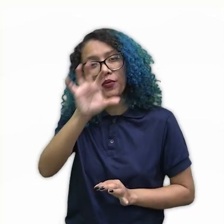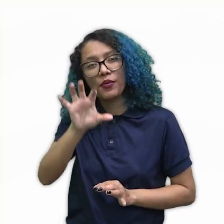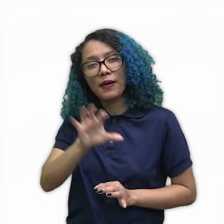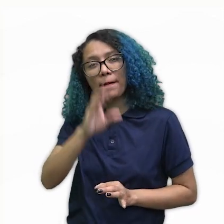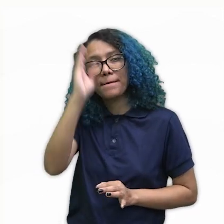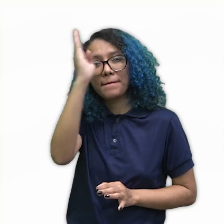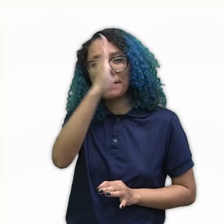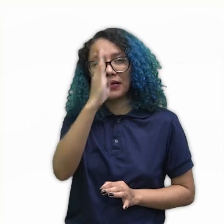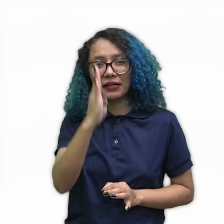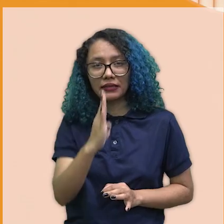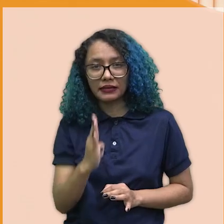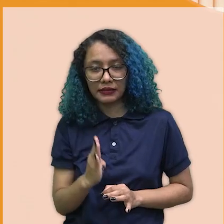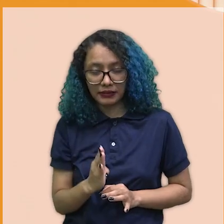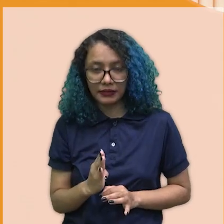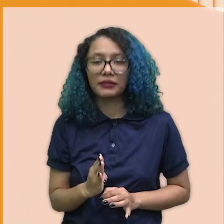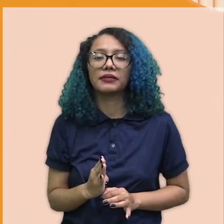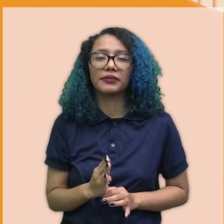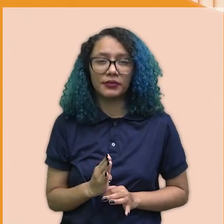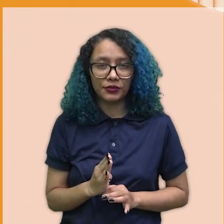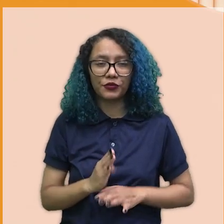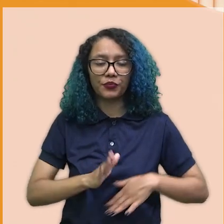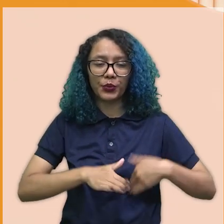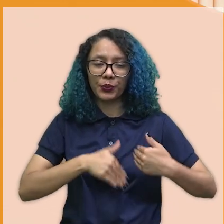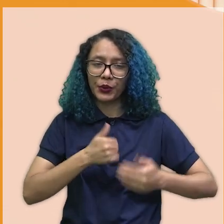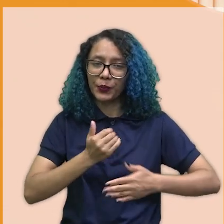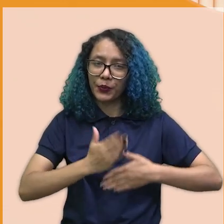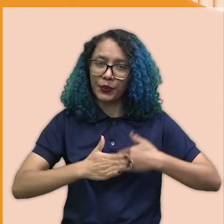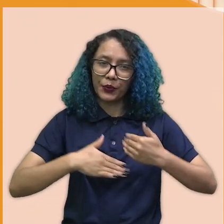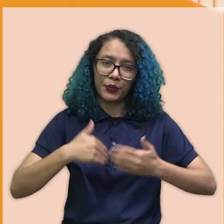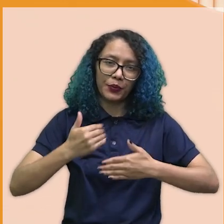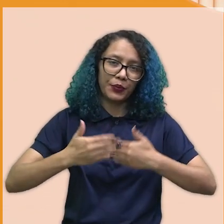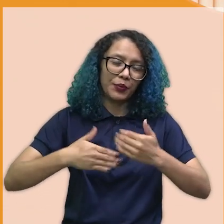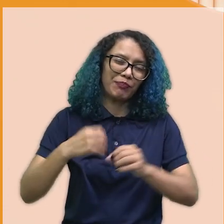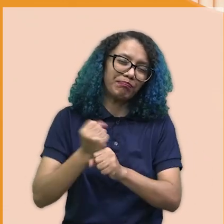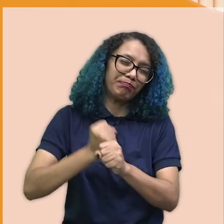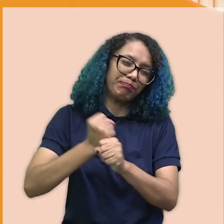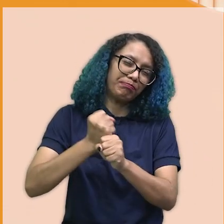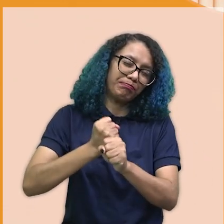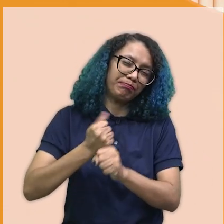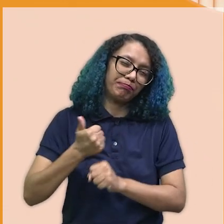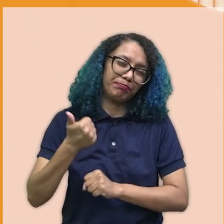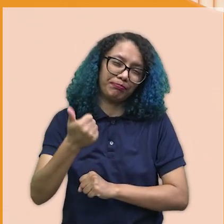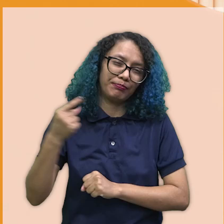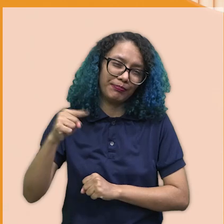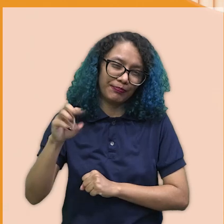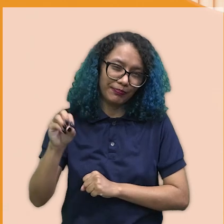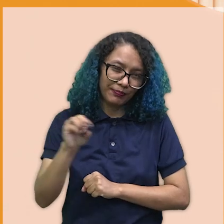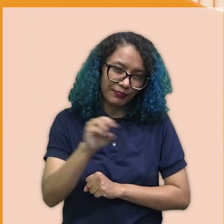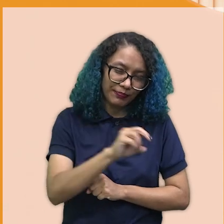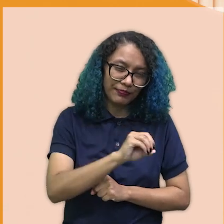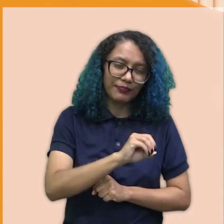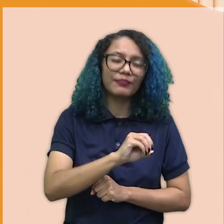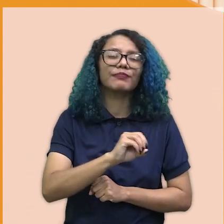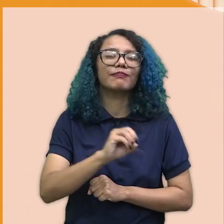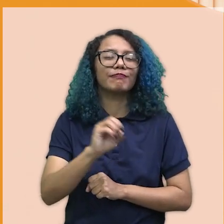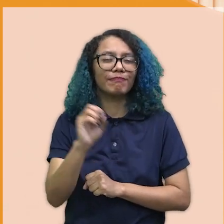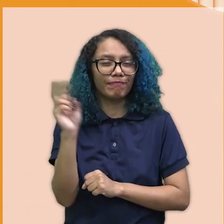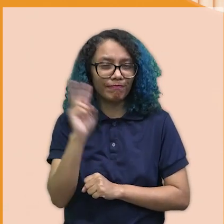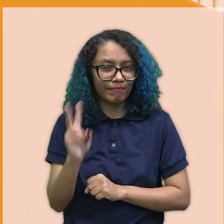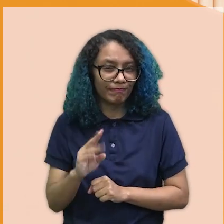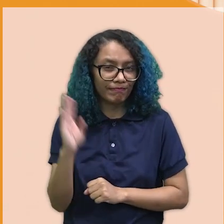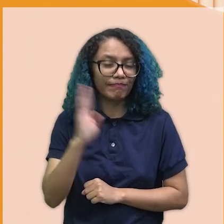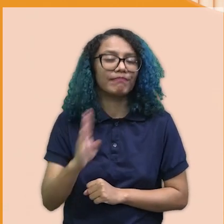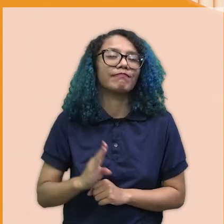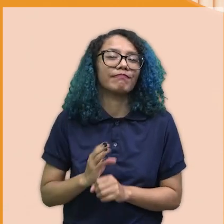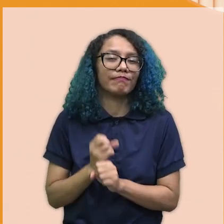ele veio se formando ao longo desses mais de 500 anos de história que nós temos, certo?